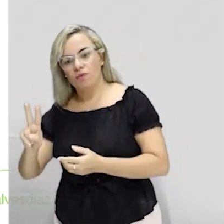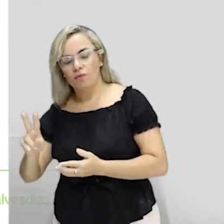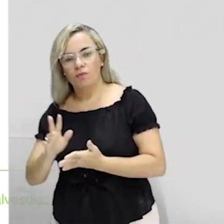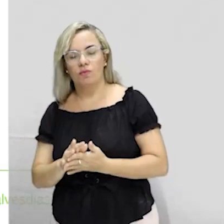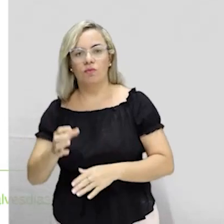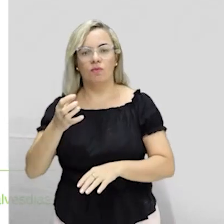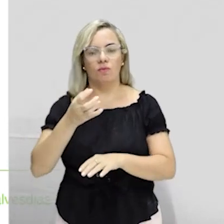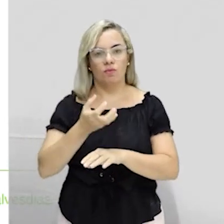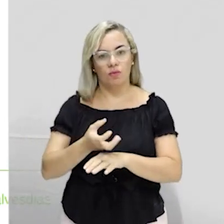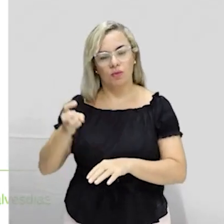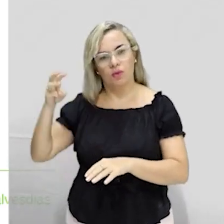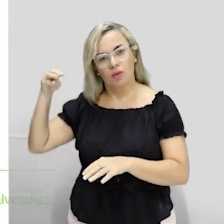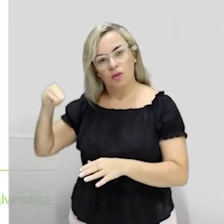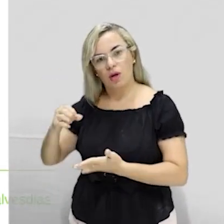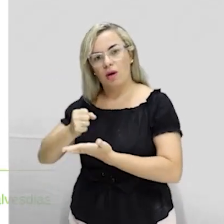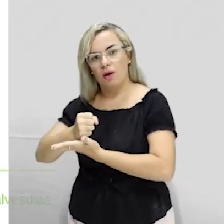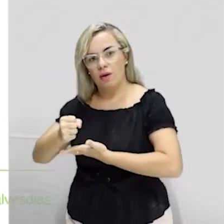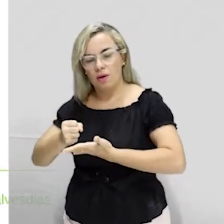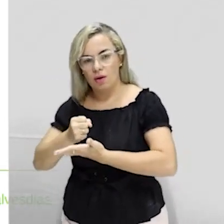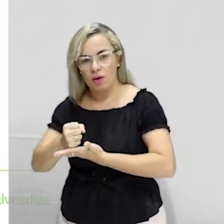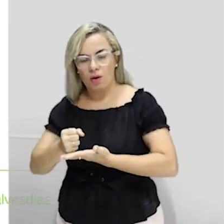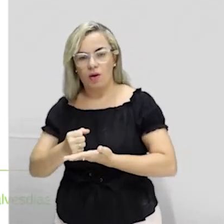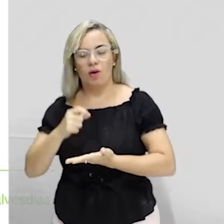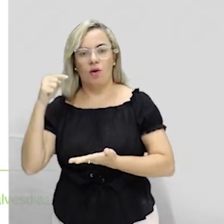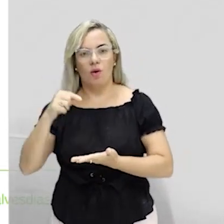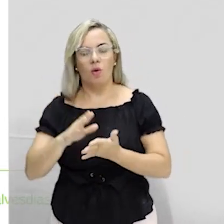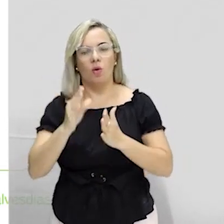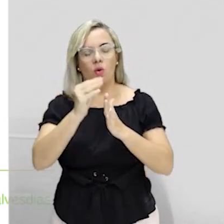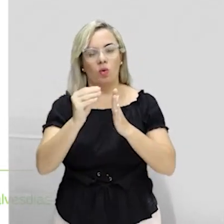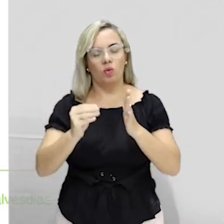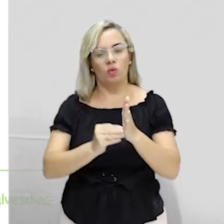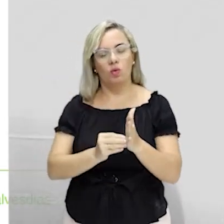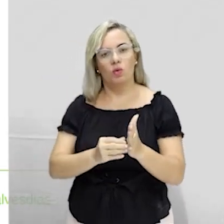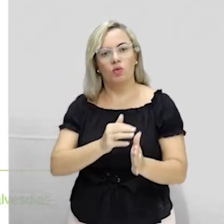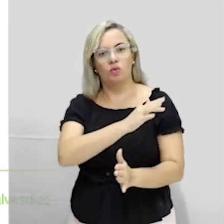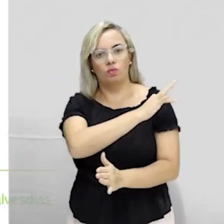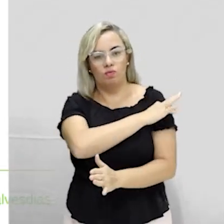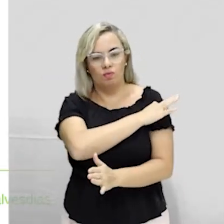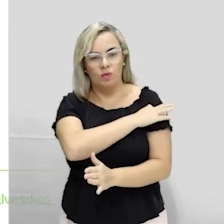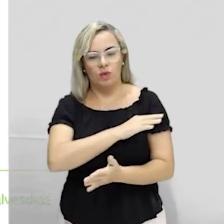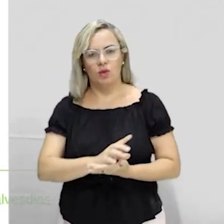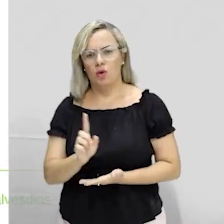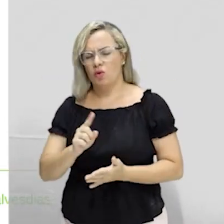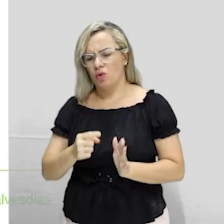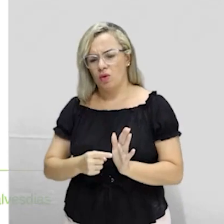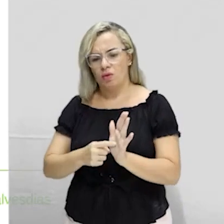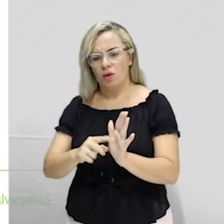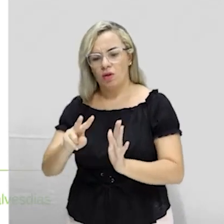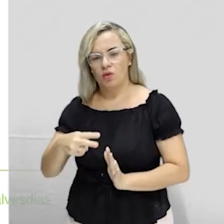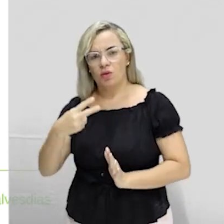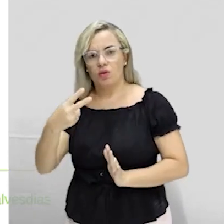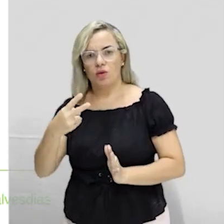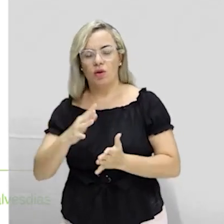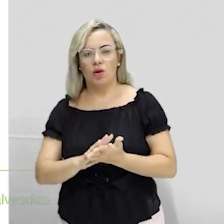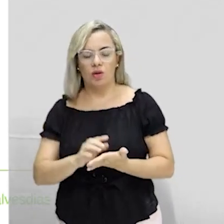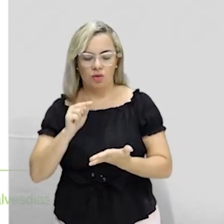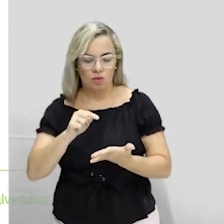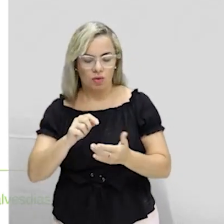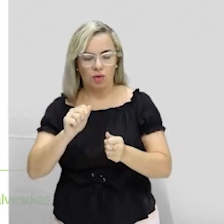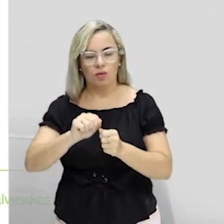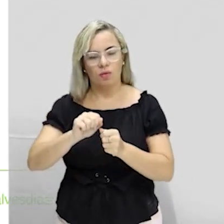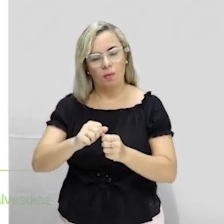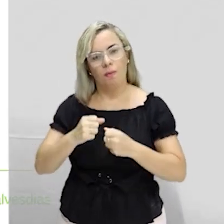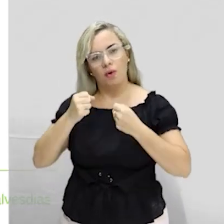básica, é conteúdo lá do ensino fundamental. E eu nem estou te mostrando as 2 formas de resolução. Até porque pela